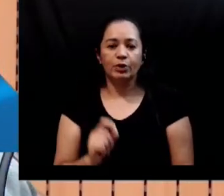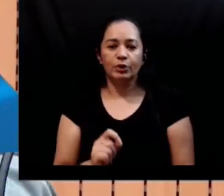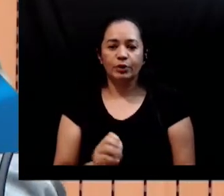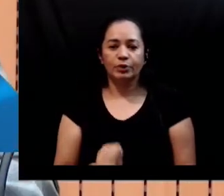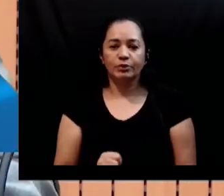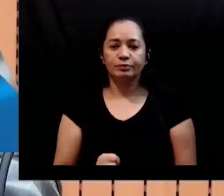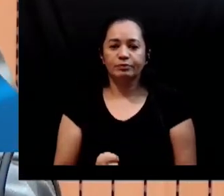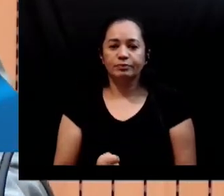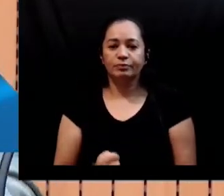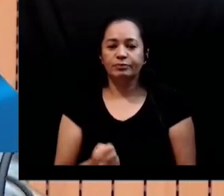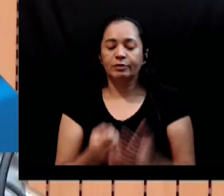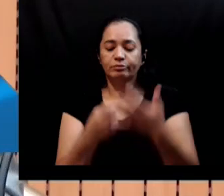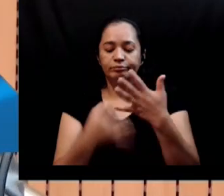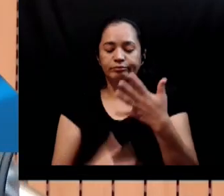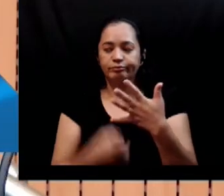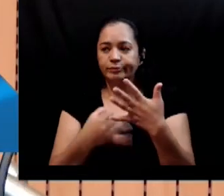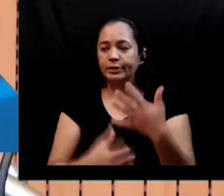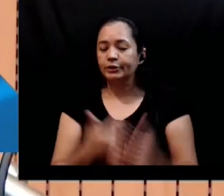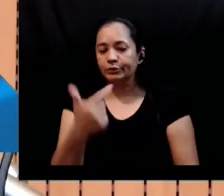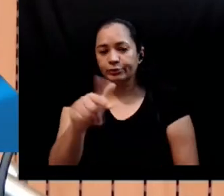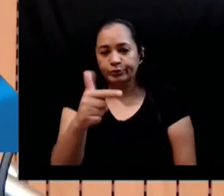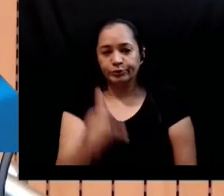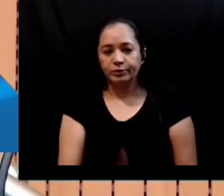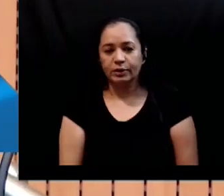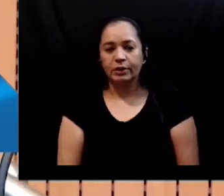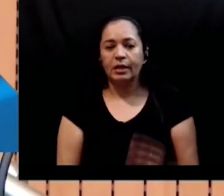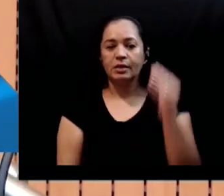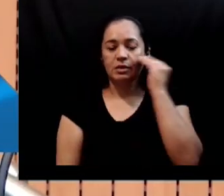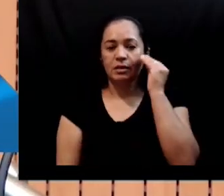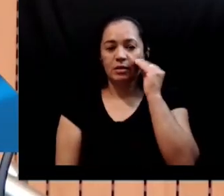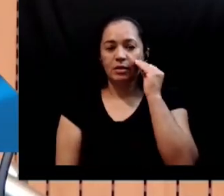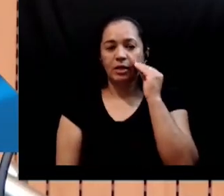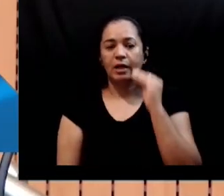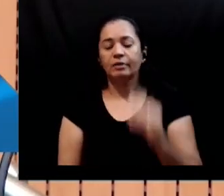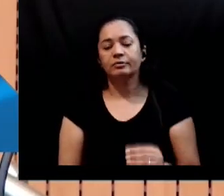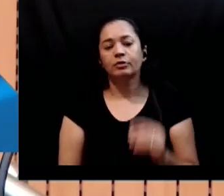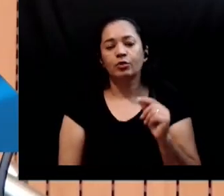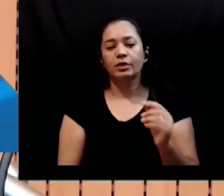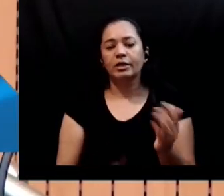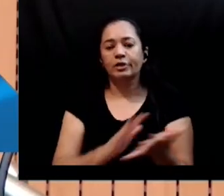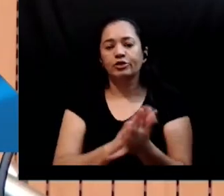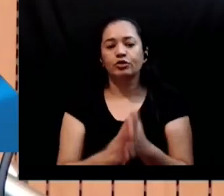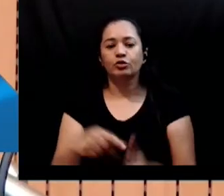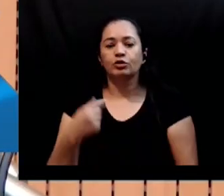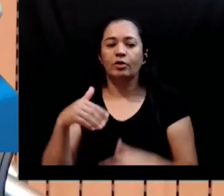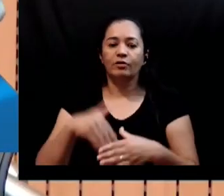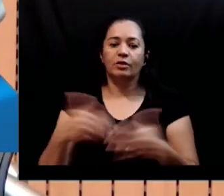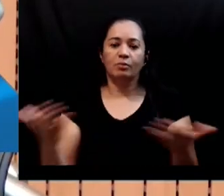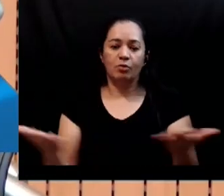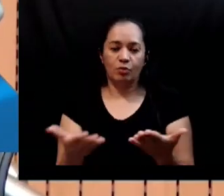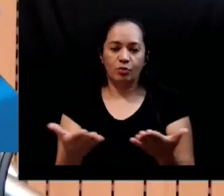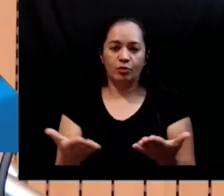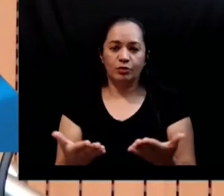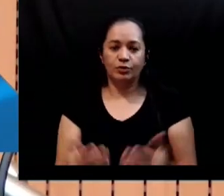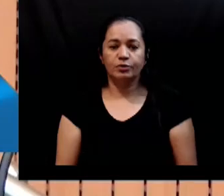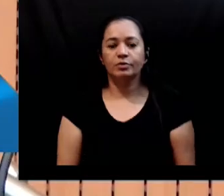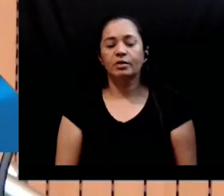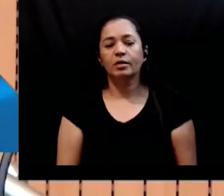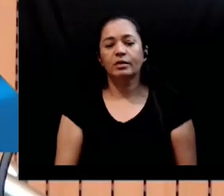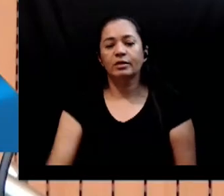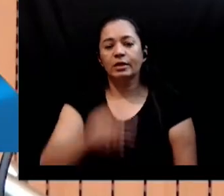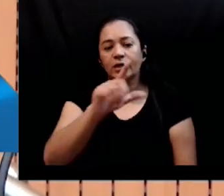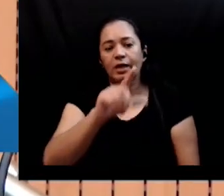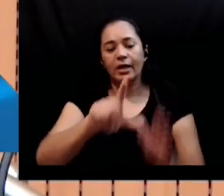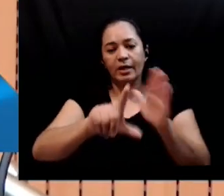argumento para se fazer, para tentar realmente desvirtuar o que nós estamos votando aqui, que justamente é a legalidade do projeto. O